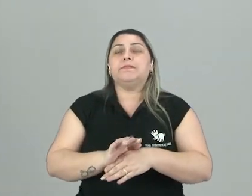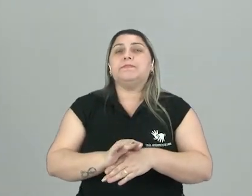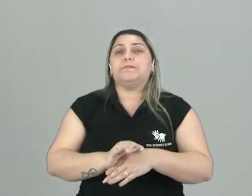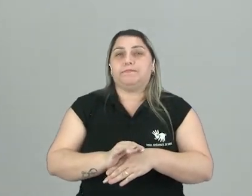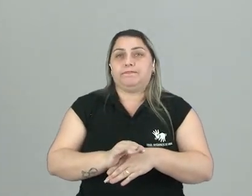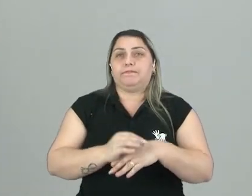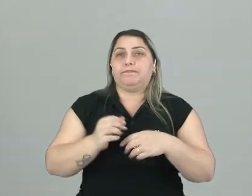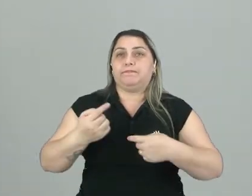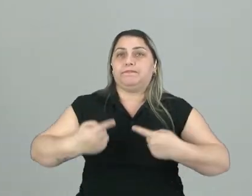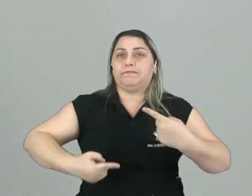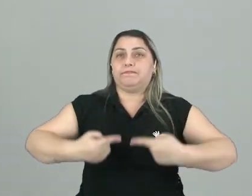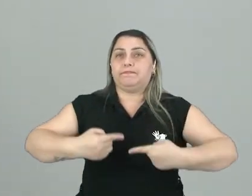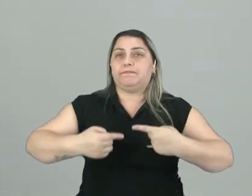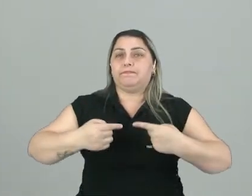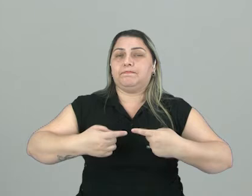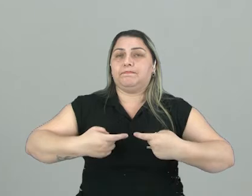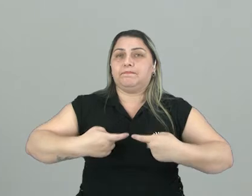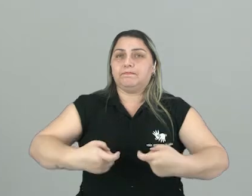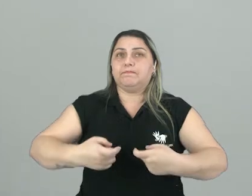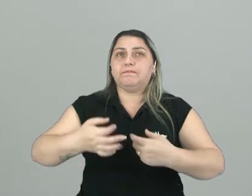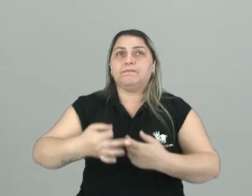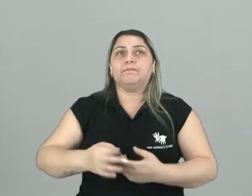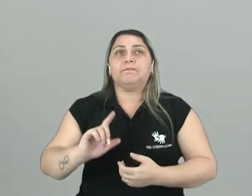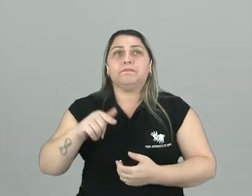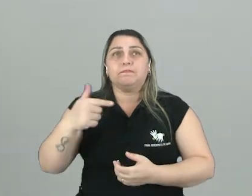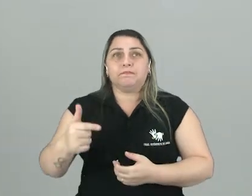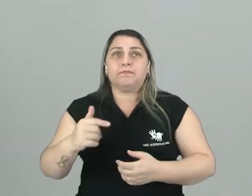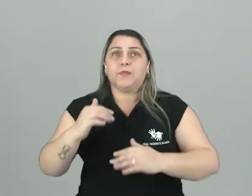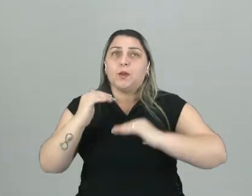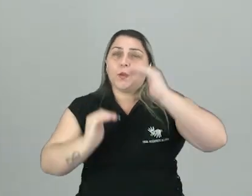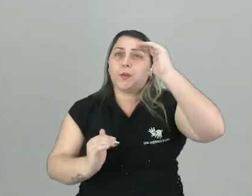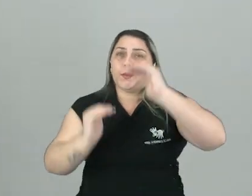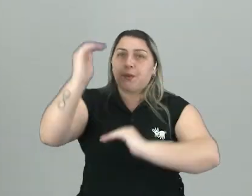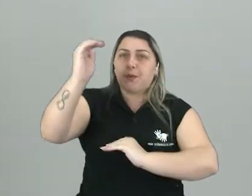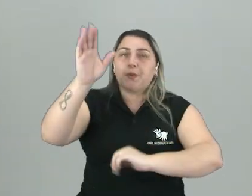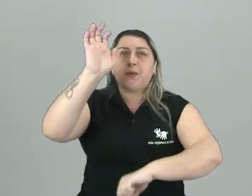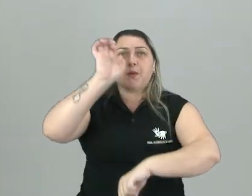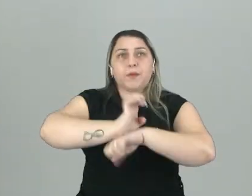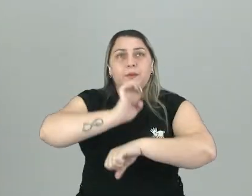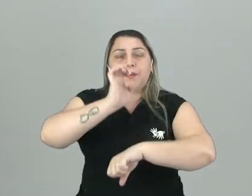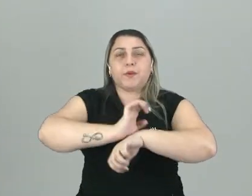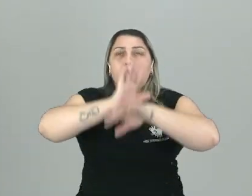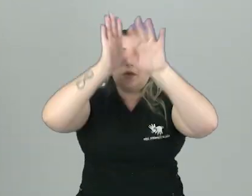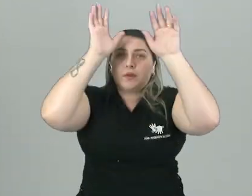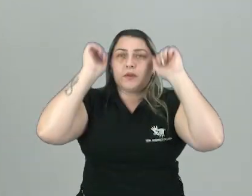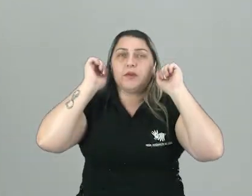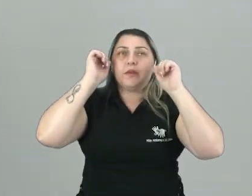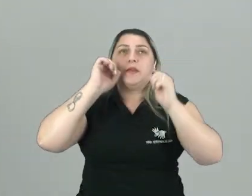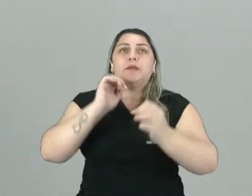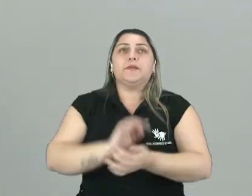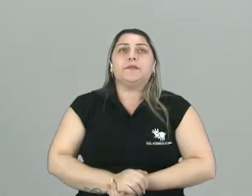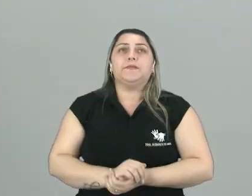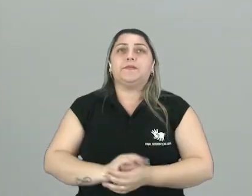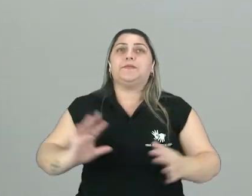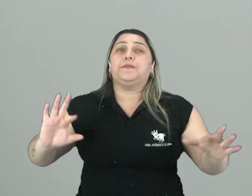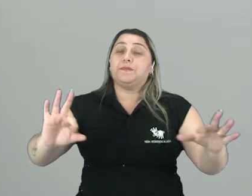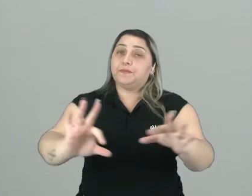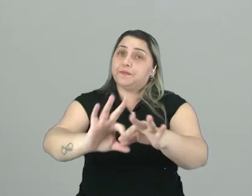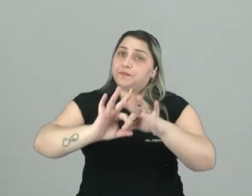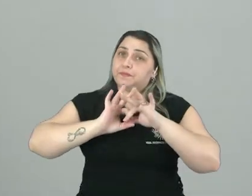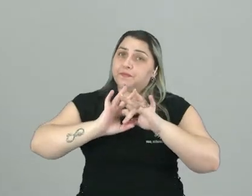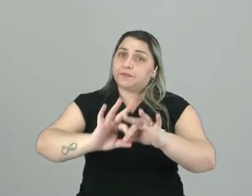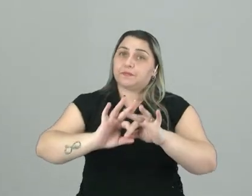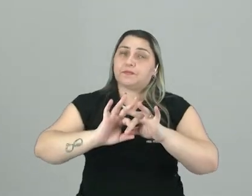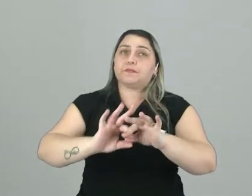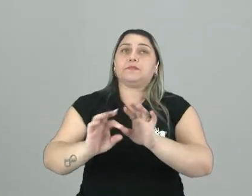de guerra, certo? E aí, outro grande momento importante histórico da nossa história do Acre é a elevação do